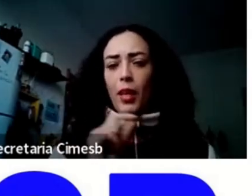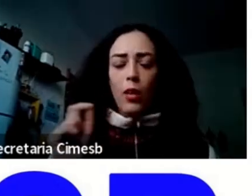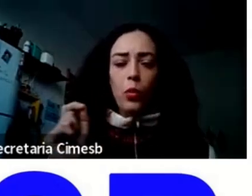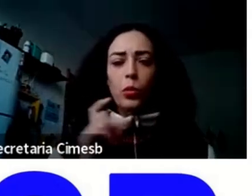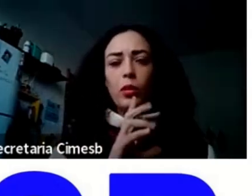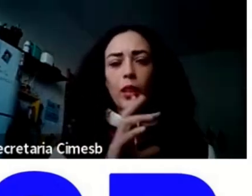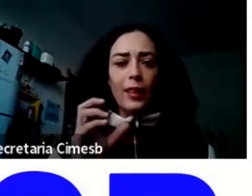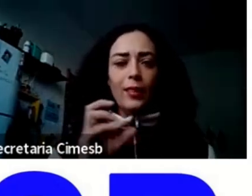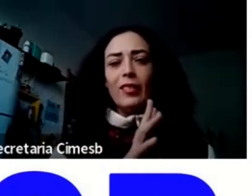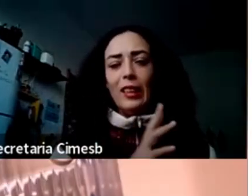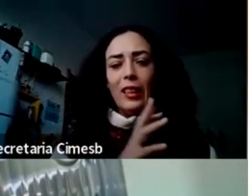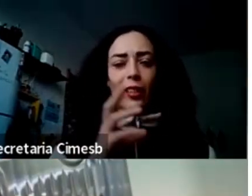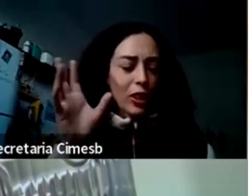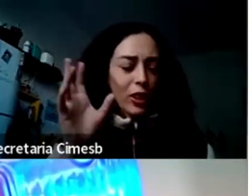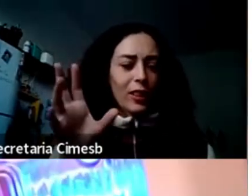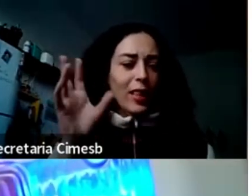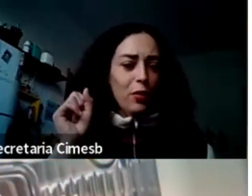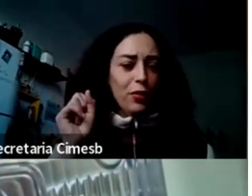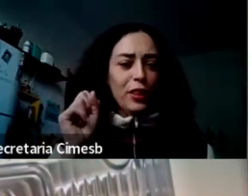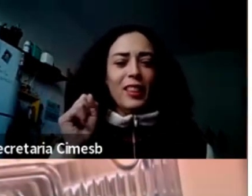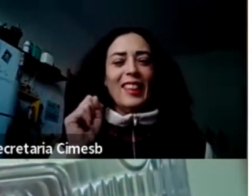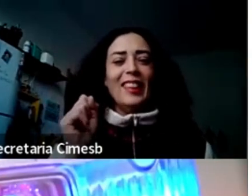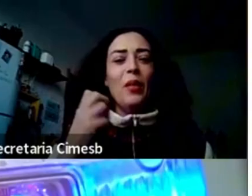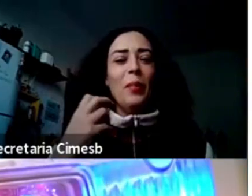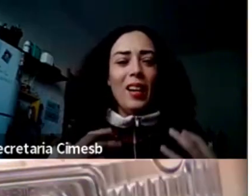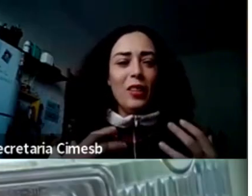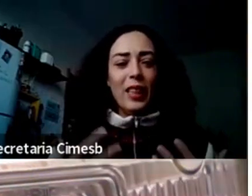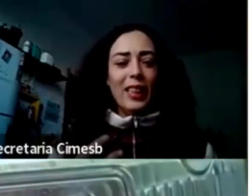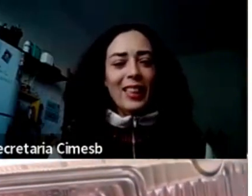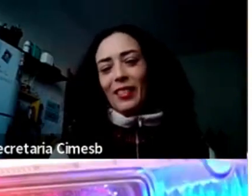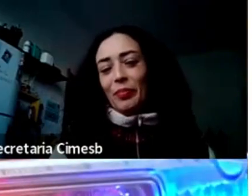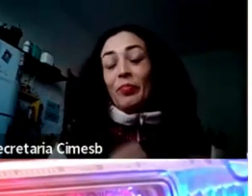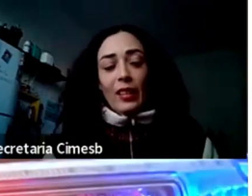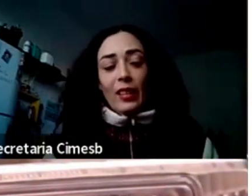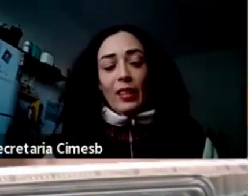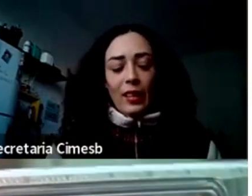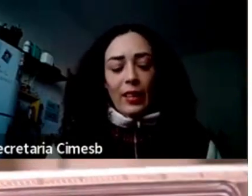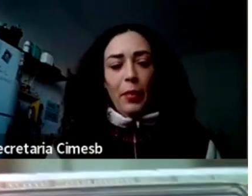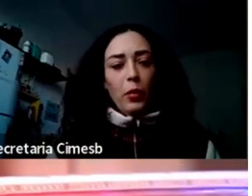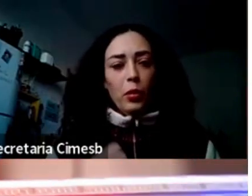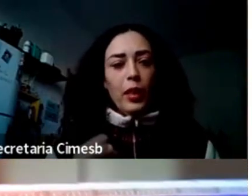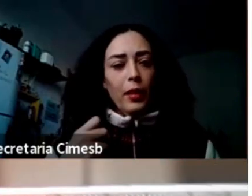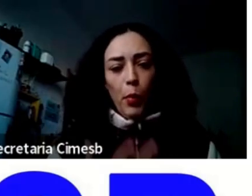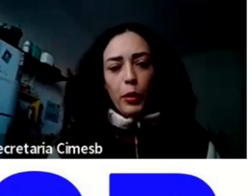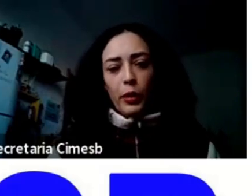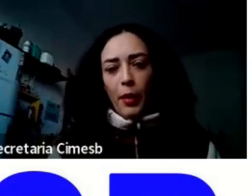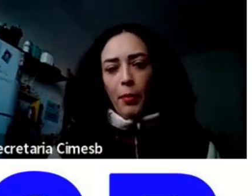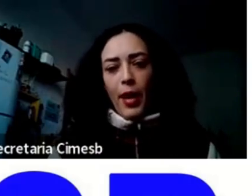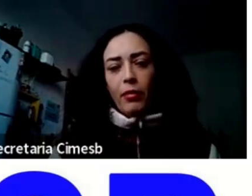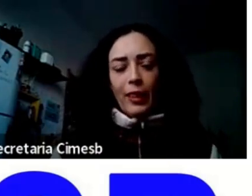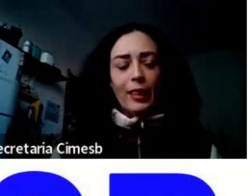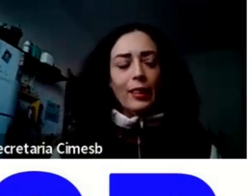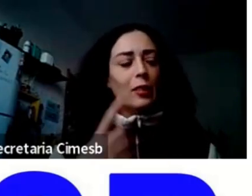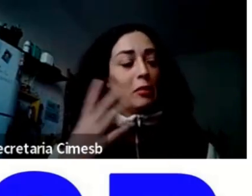bem agudo, né? Que a gente que é ouvinte até dá uma agonia desse barulho, né? Principalmente quando